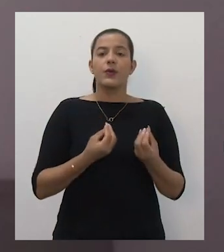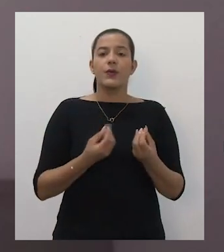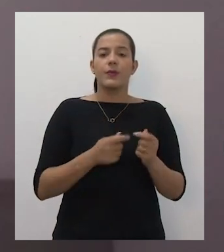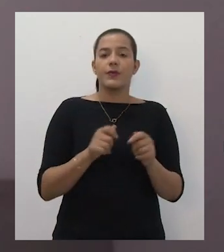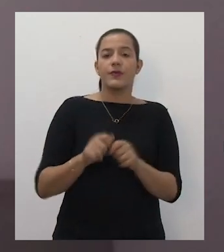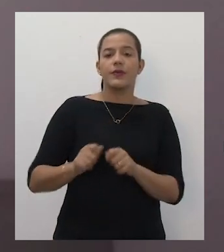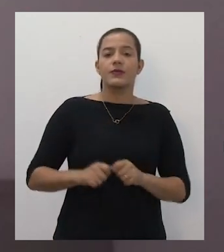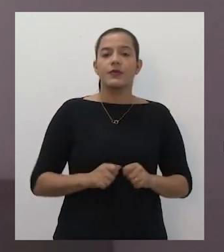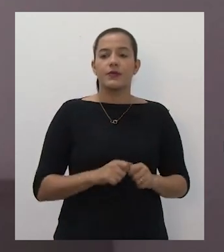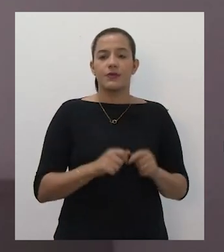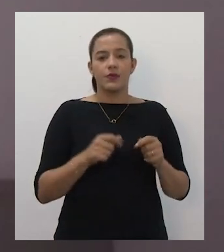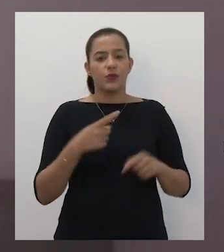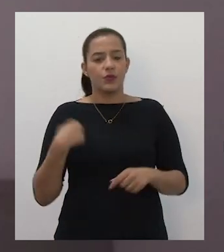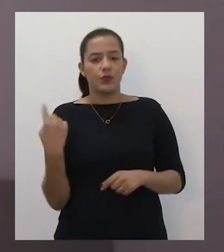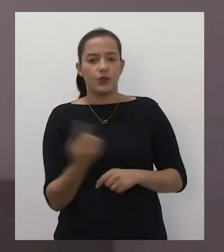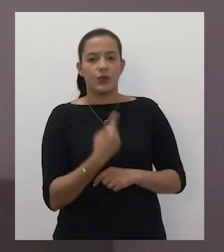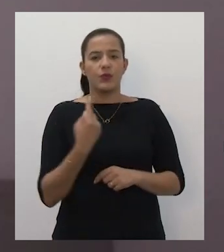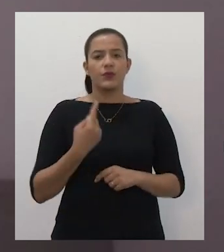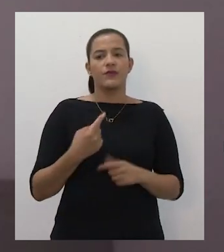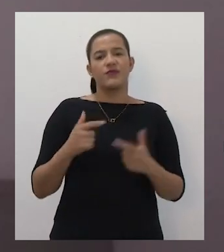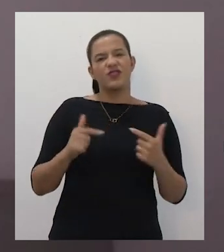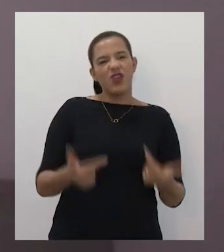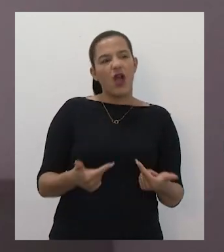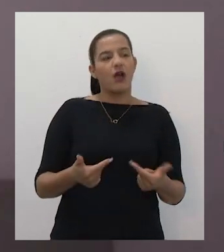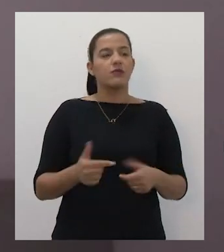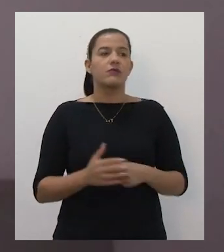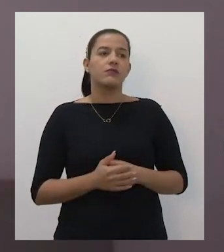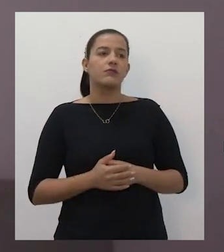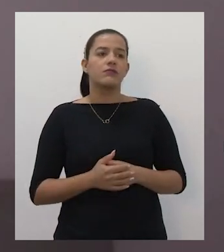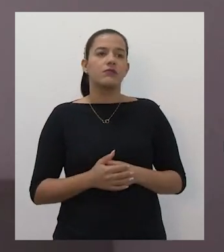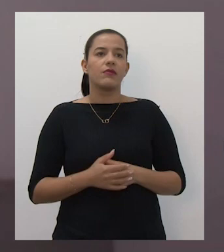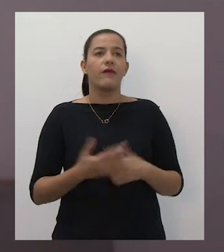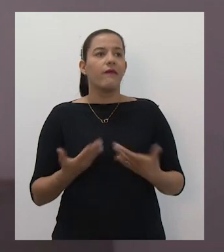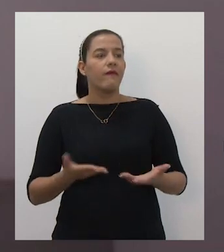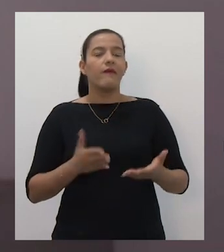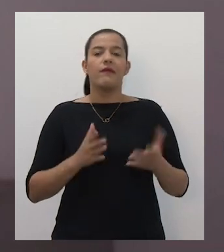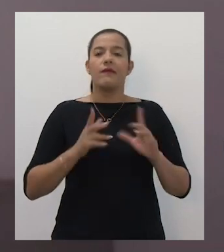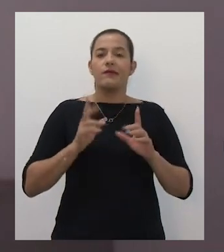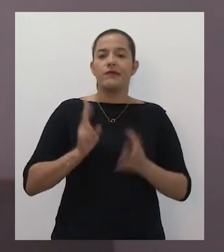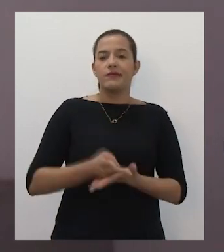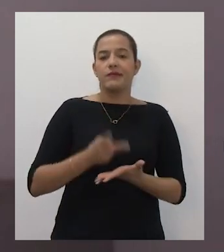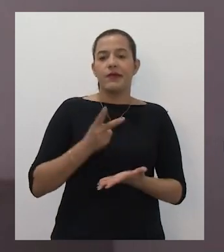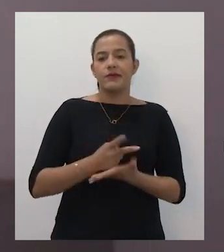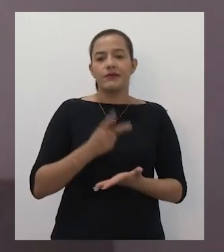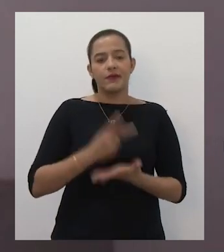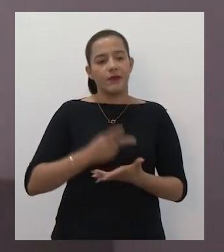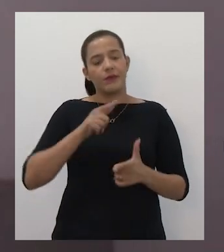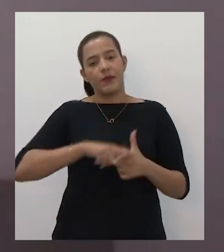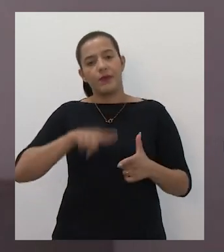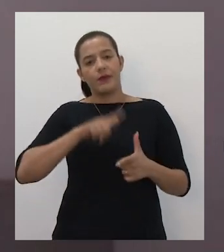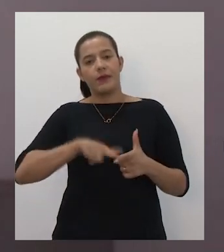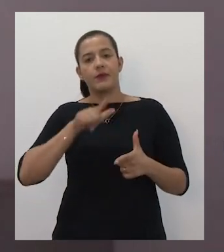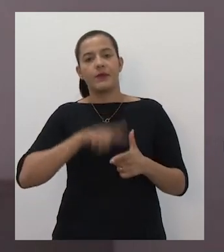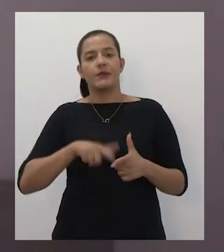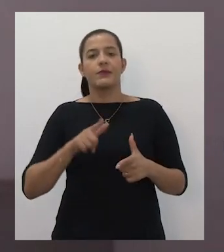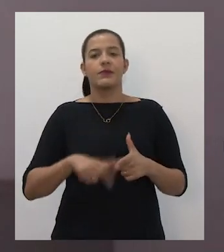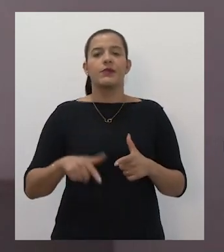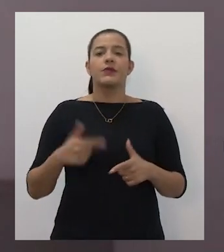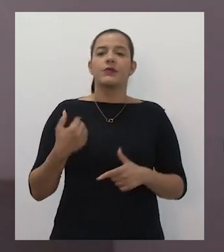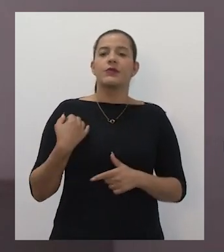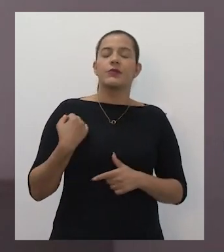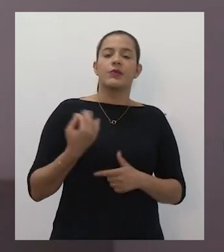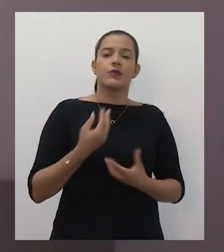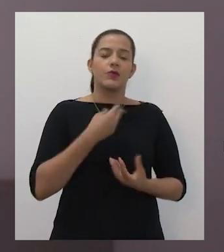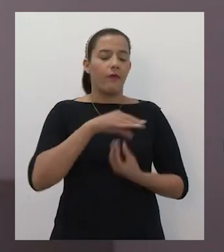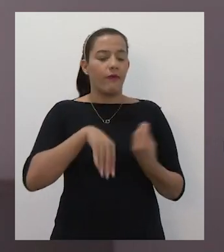para o nosso departamento não parecer o departamento chato, que resolve problemas, né, o tempo